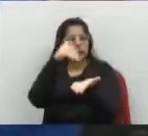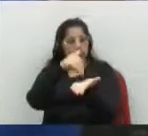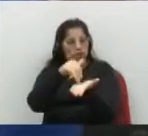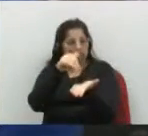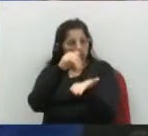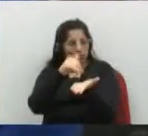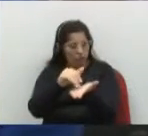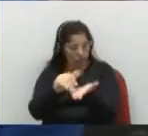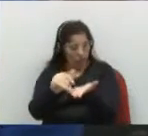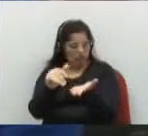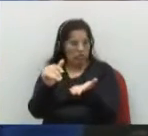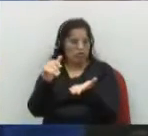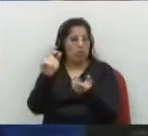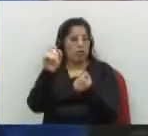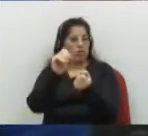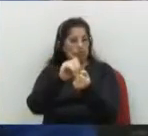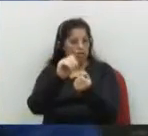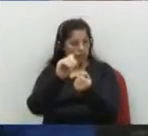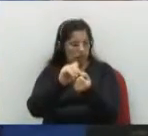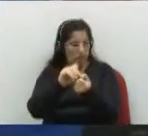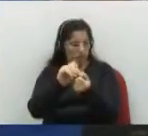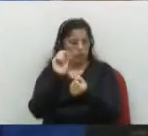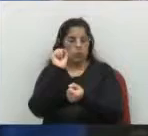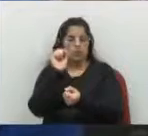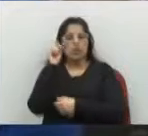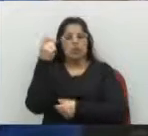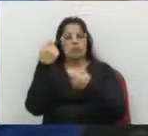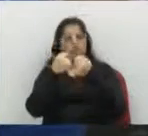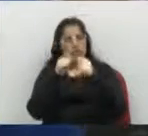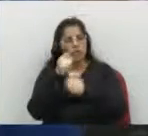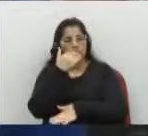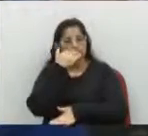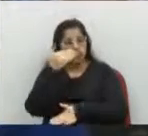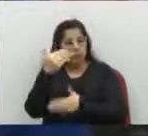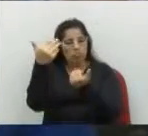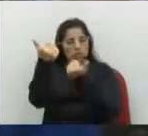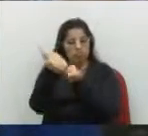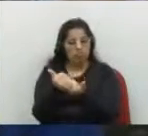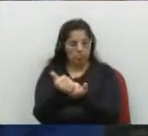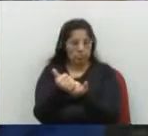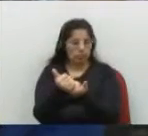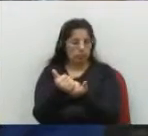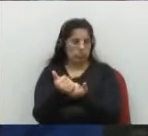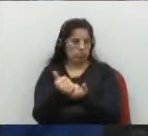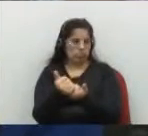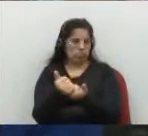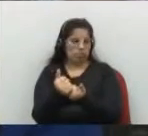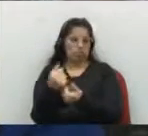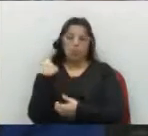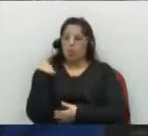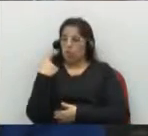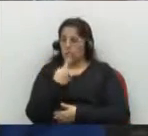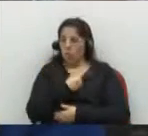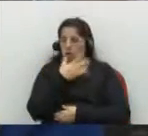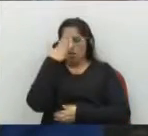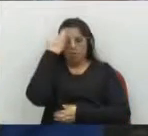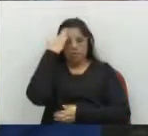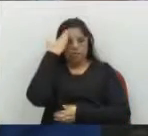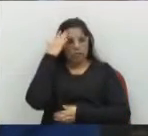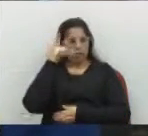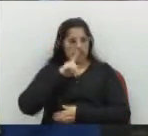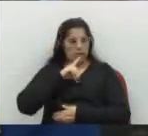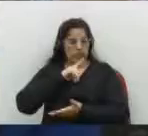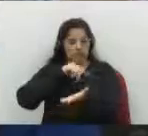tomou a atitude necessária, pedindo a reposição, e tenho certeza que nós estamos com o nosso secretário